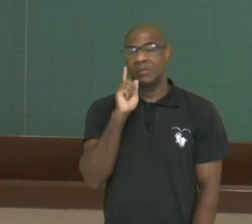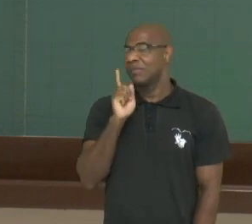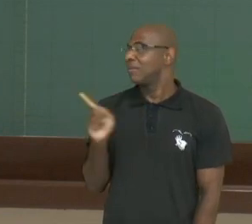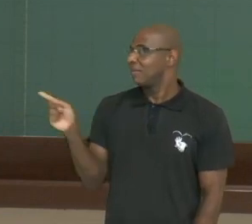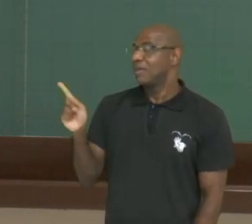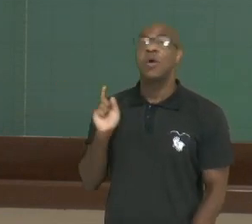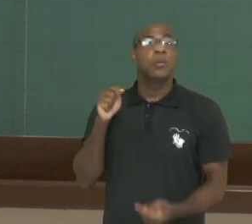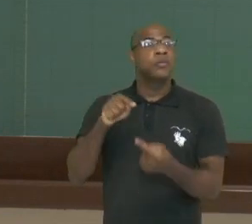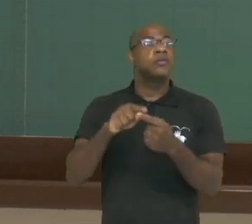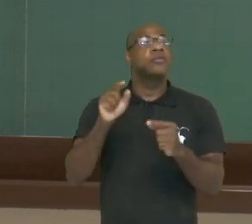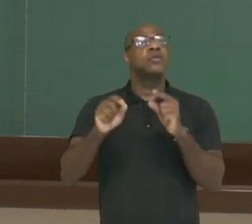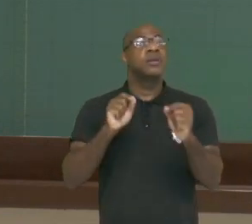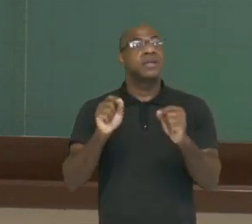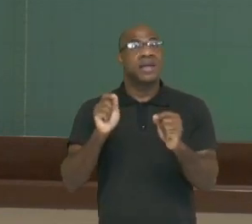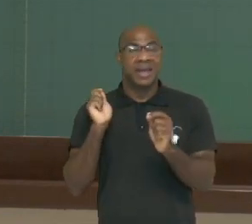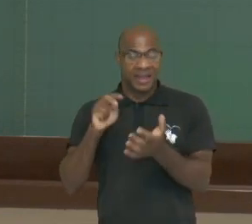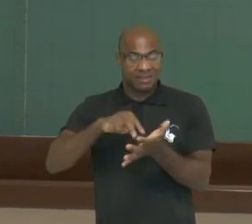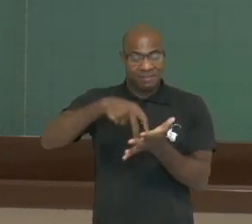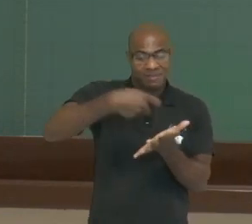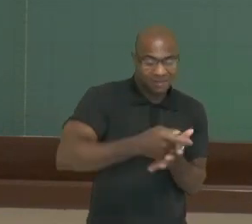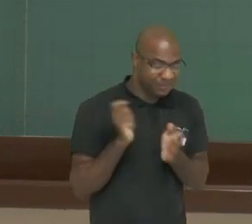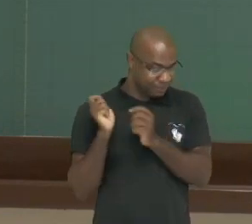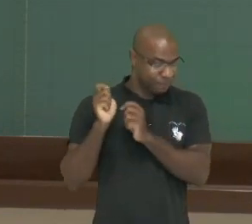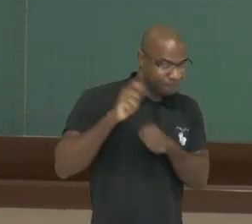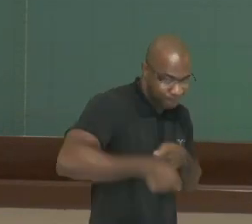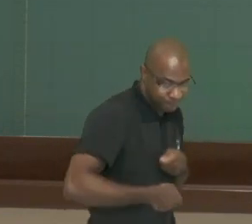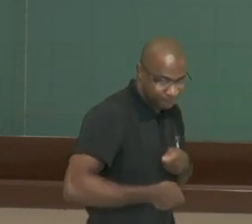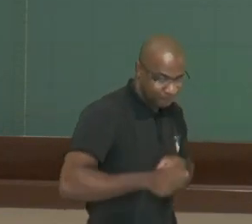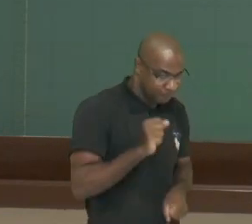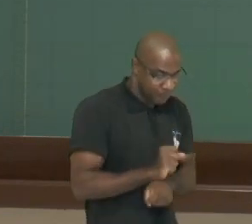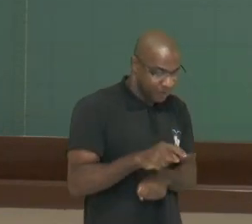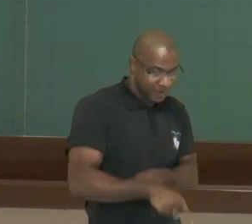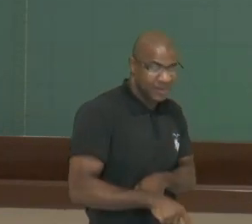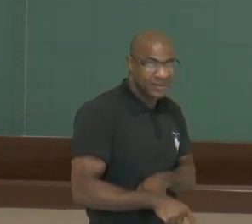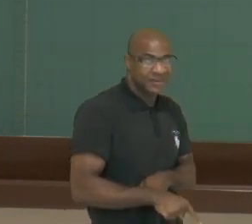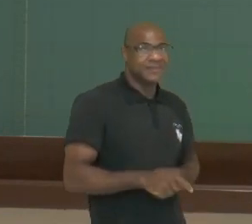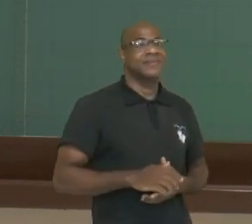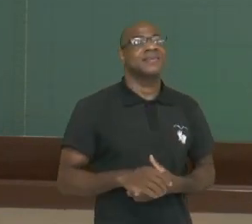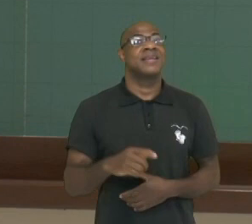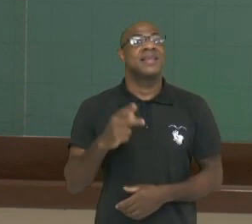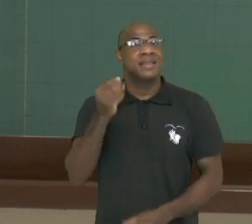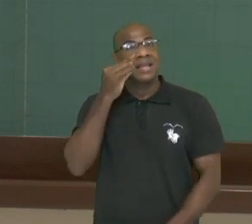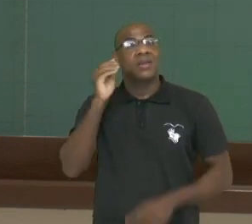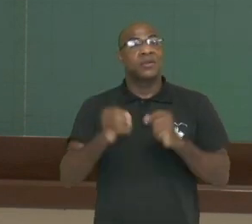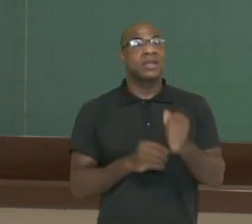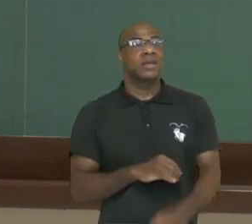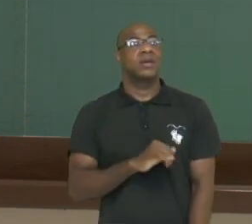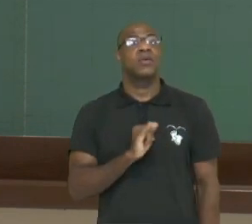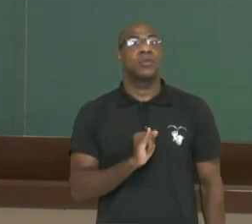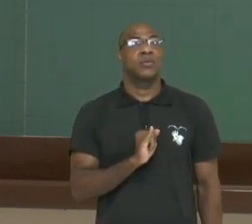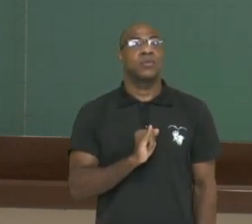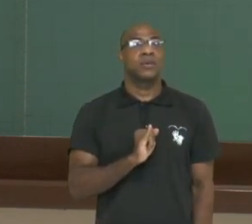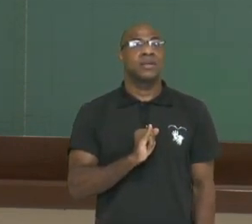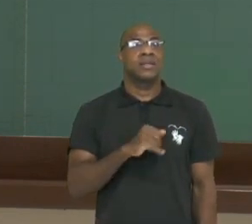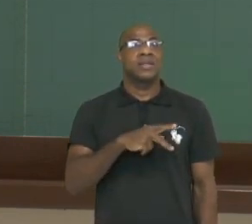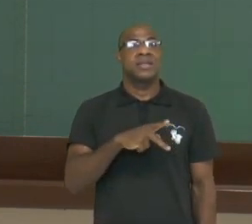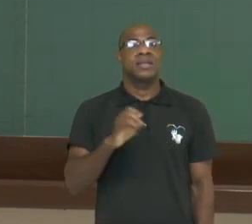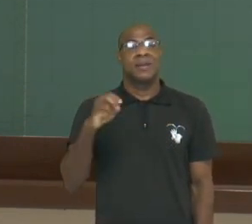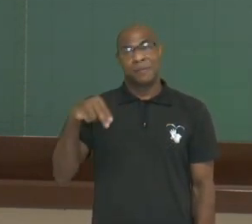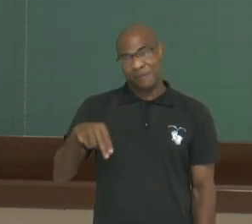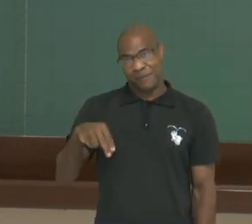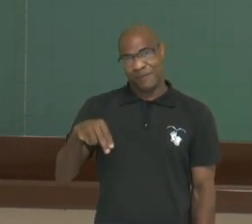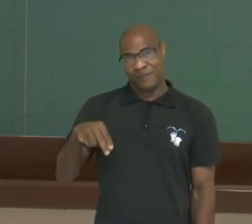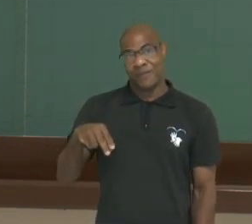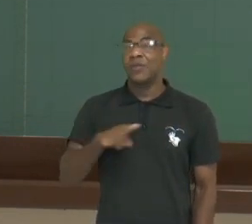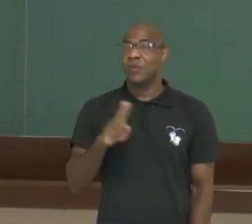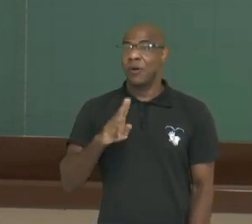o objetivo é derrubar o oponente tentando um ippon. Também vimos que o